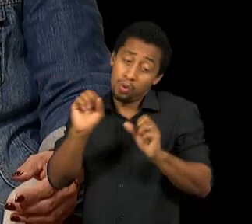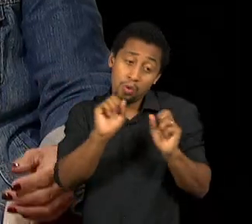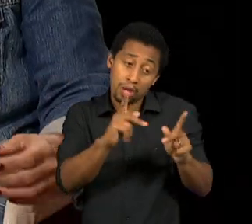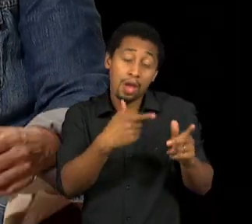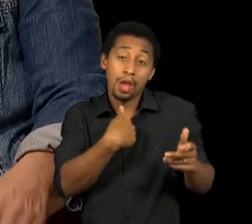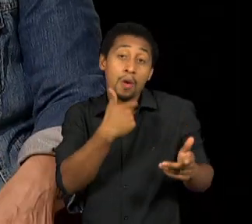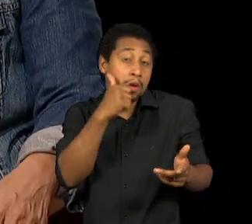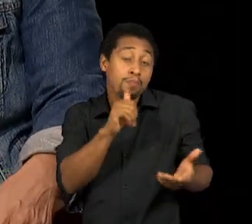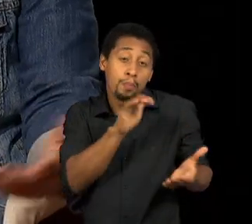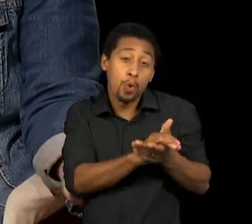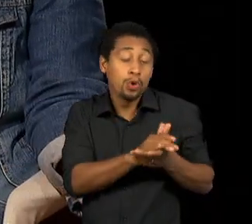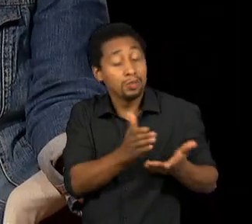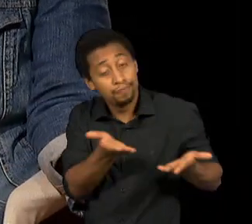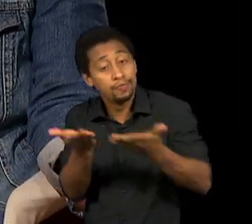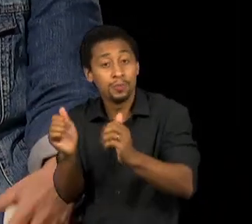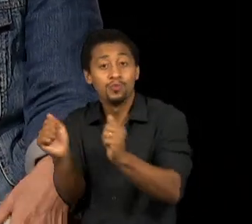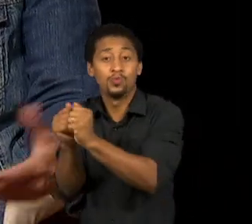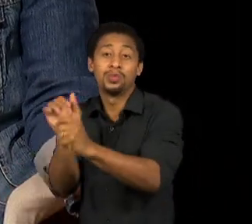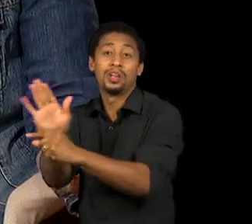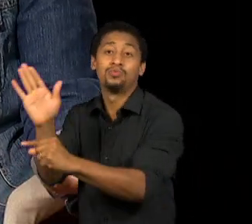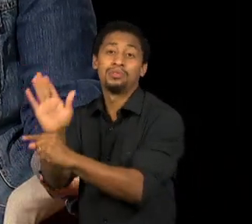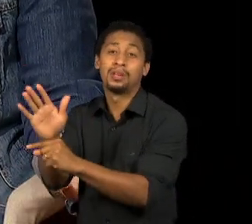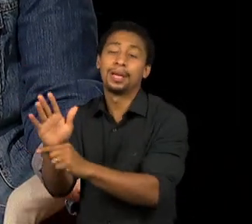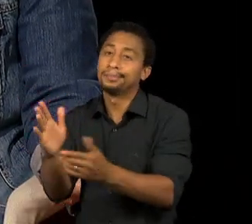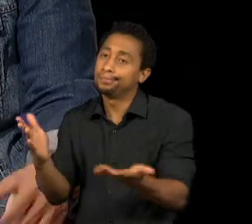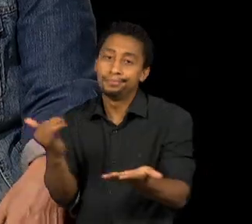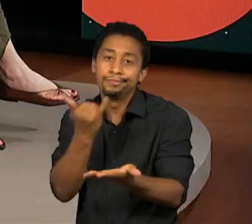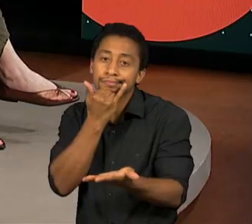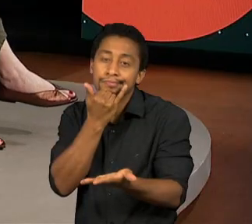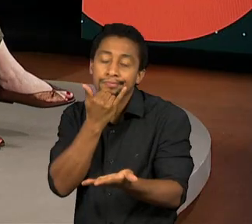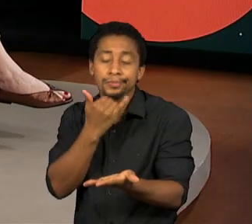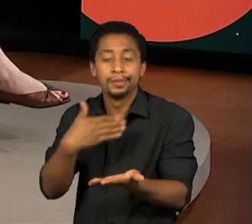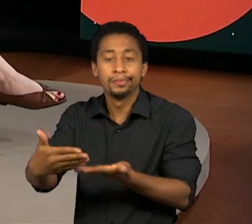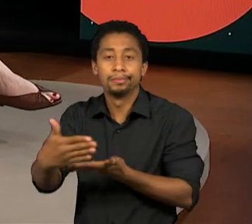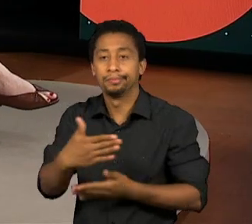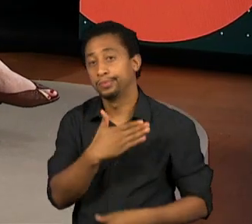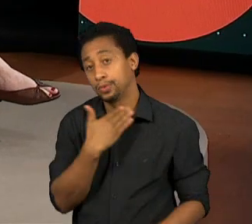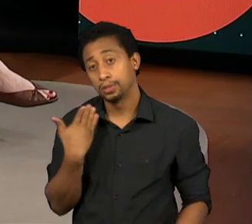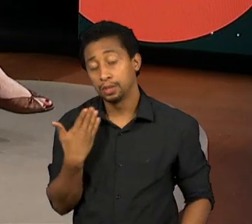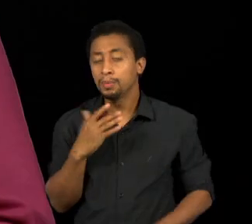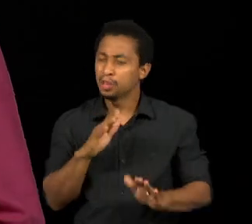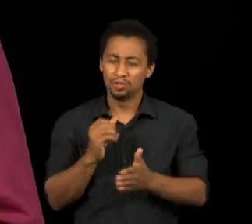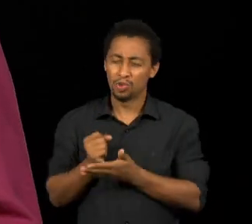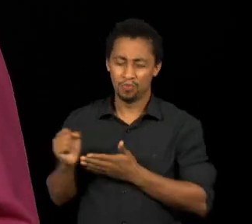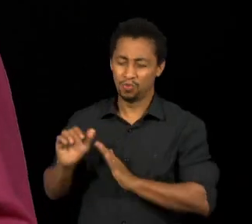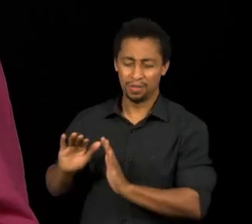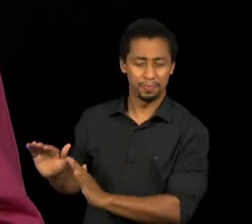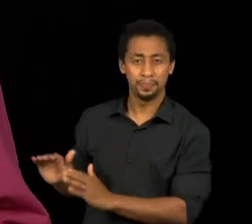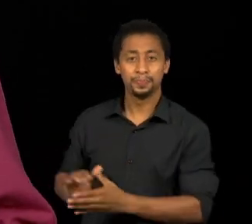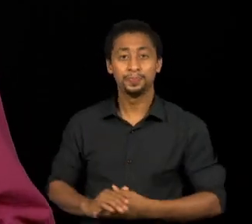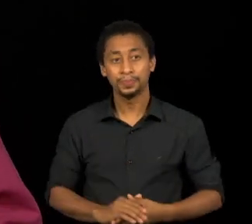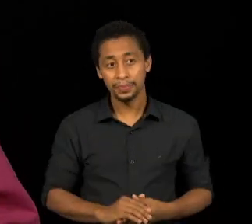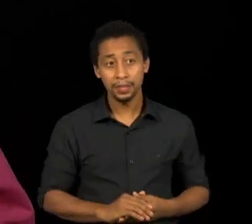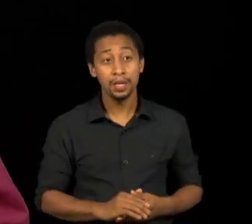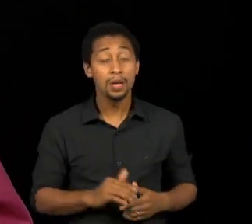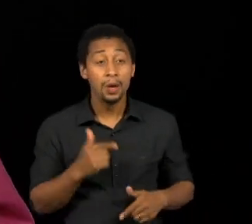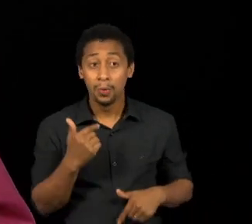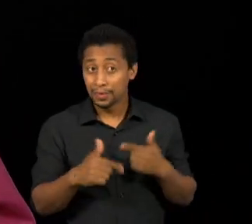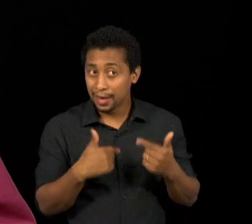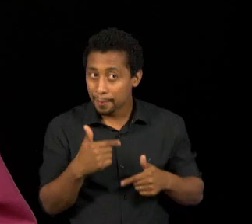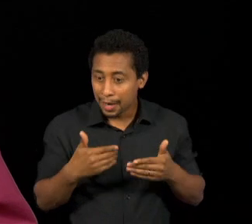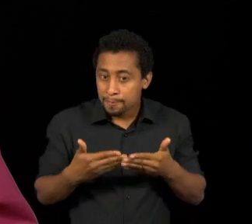né? Condenada. Mas também já passou. Agora, num trabalho mais recente, você fez o